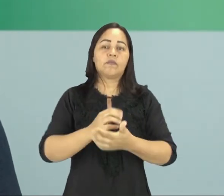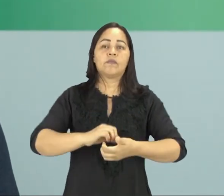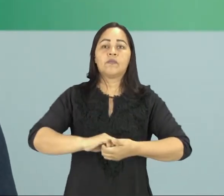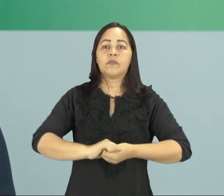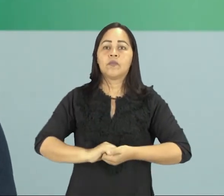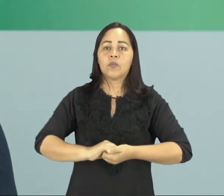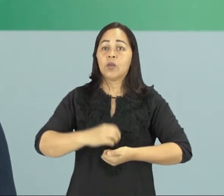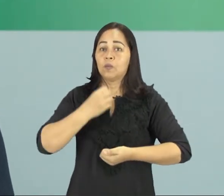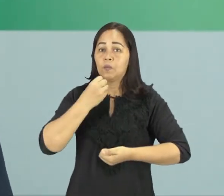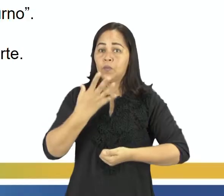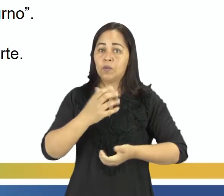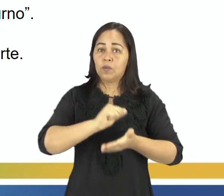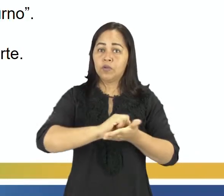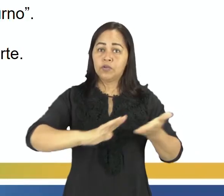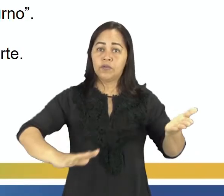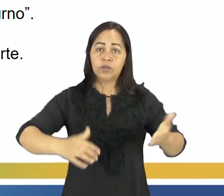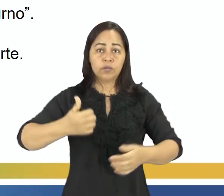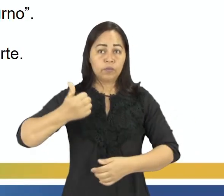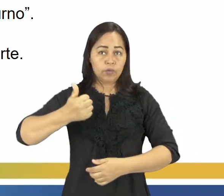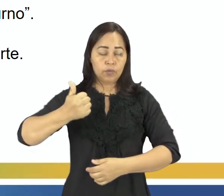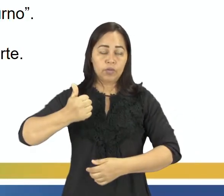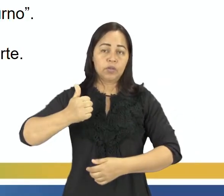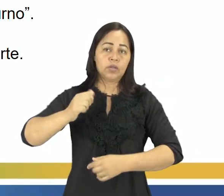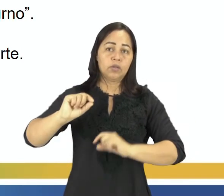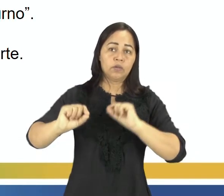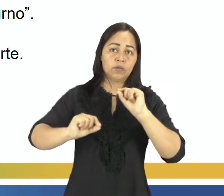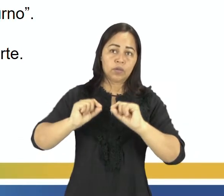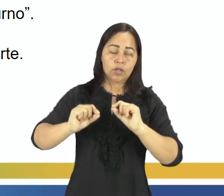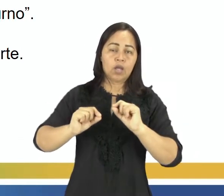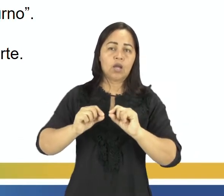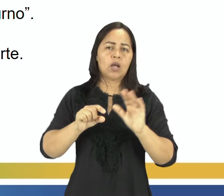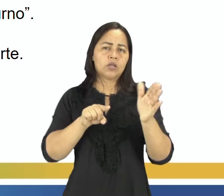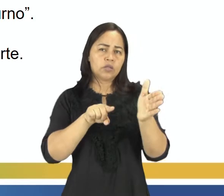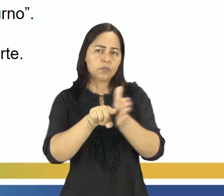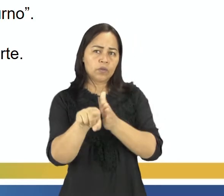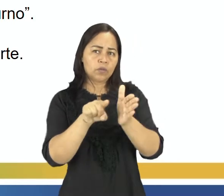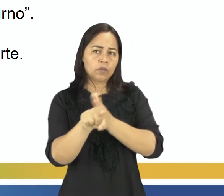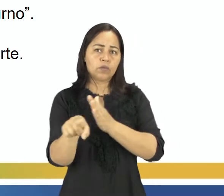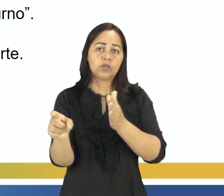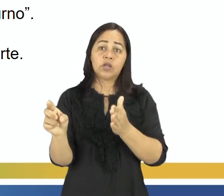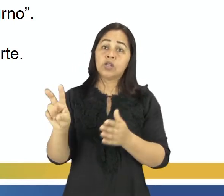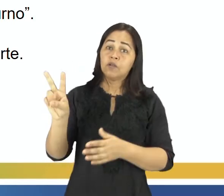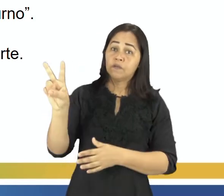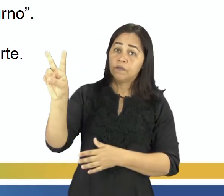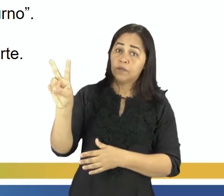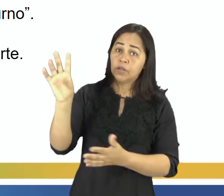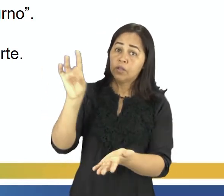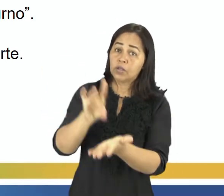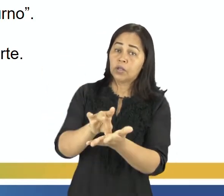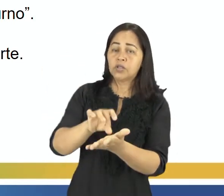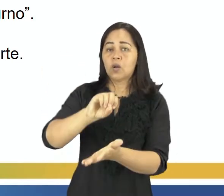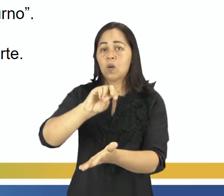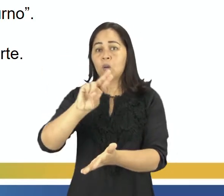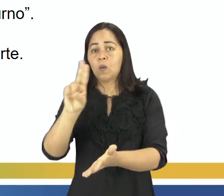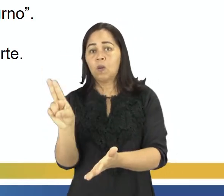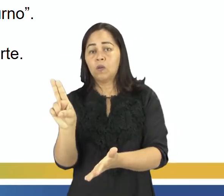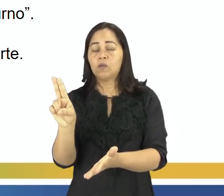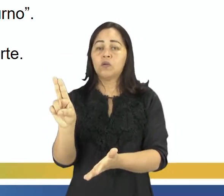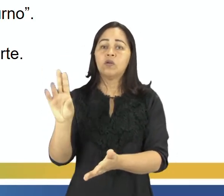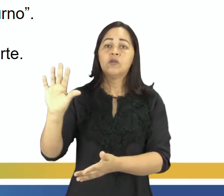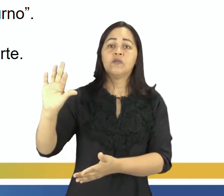Bom, atividade número 1 diz assim: conteste as perguntas com verdadeiro ou falso sobre a vida de